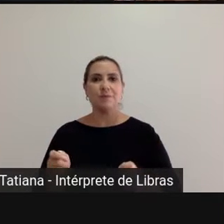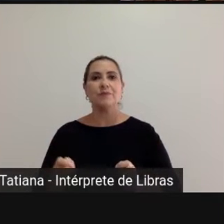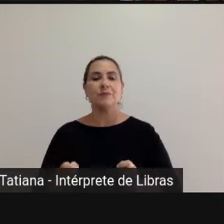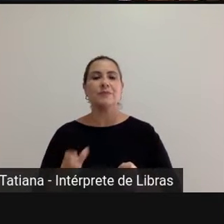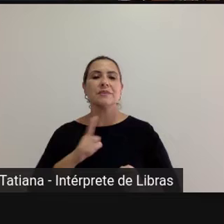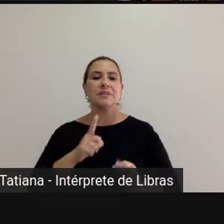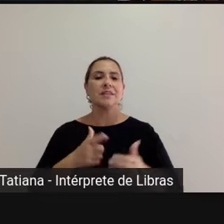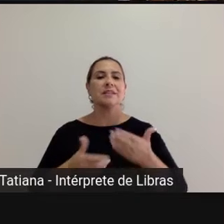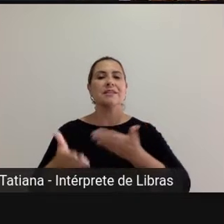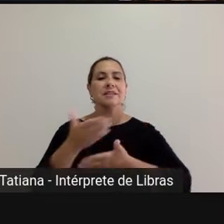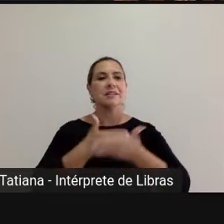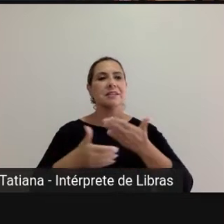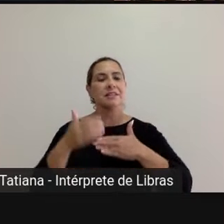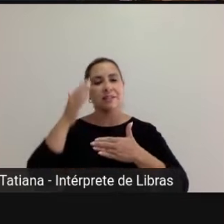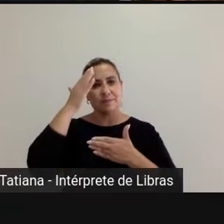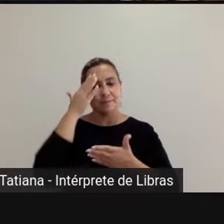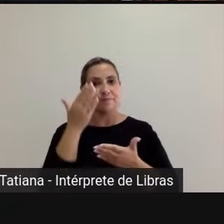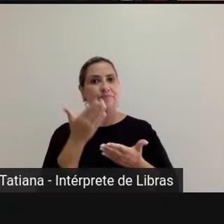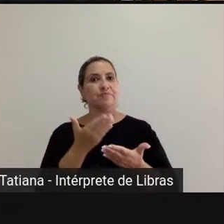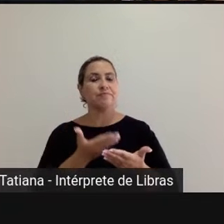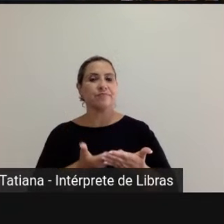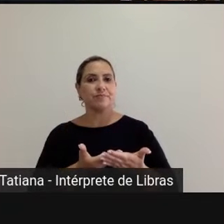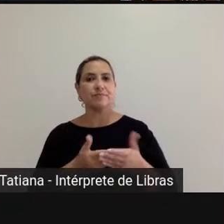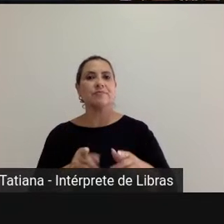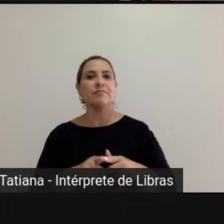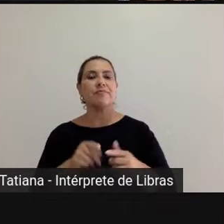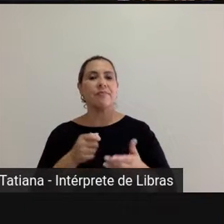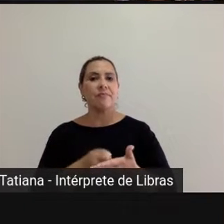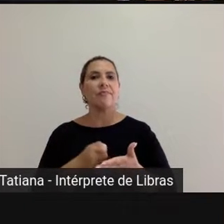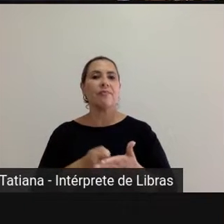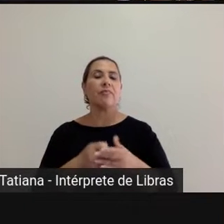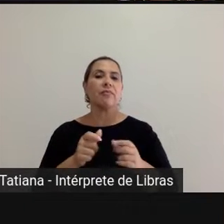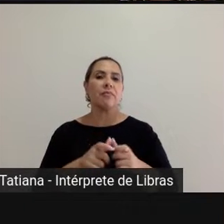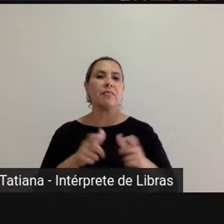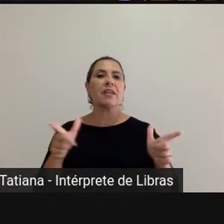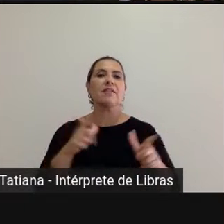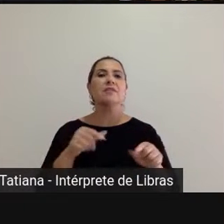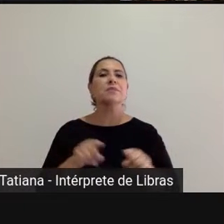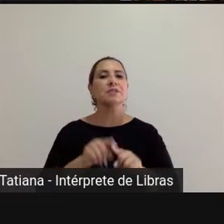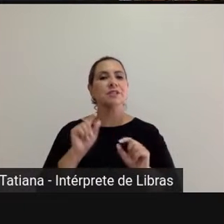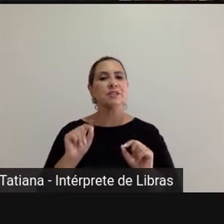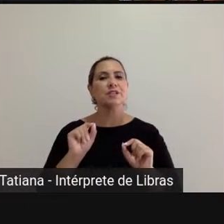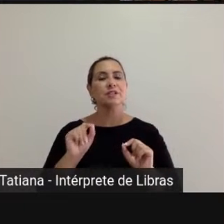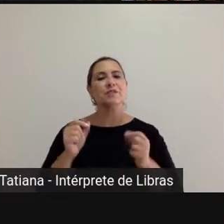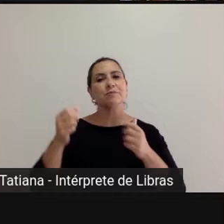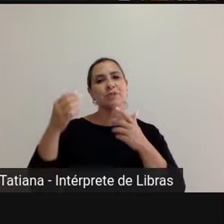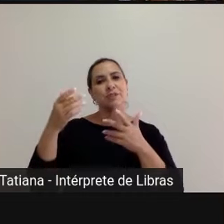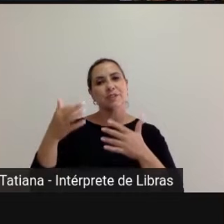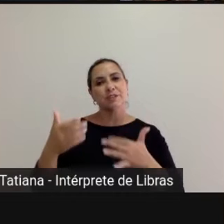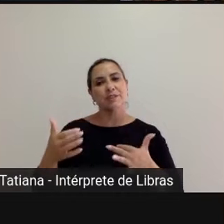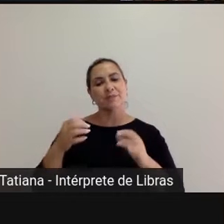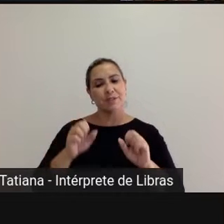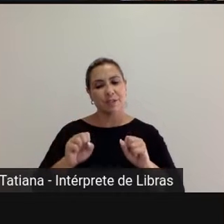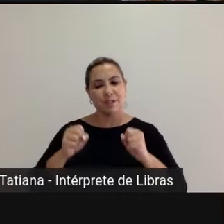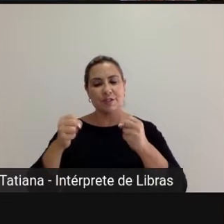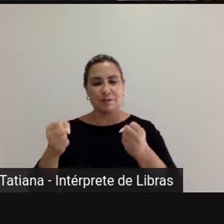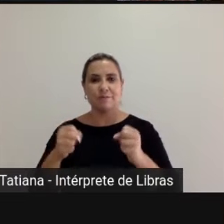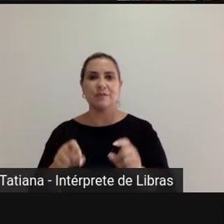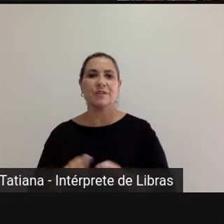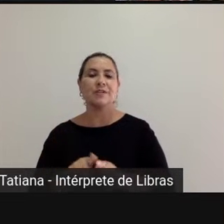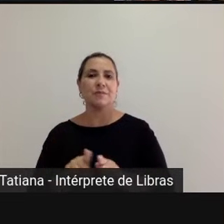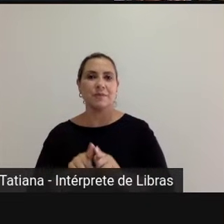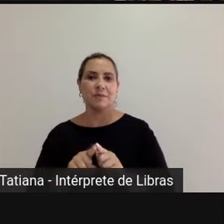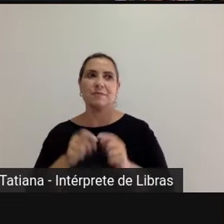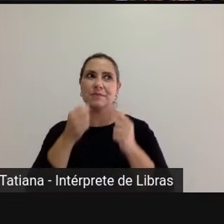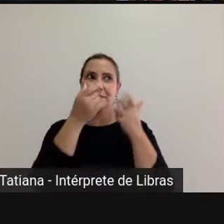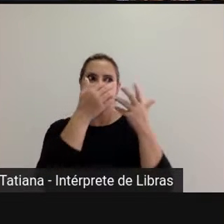uma relação de confiança e cumplicidade estabelecida que é maior, e é sobre isso que eu estou tentando me debruçar mais também.